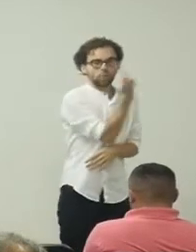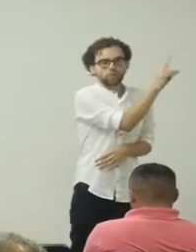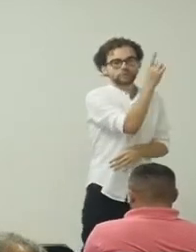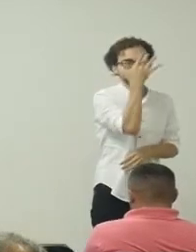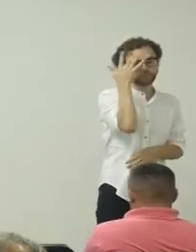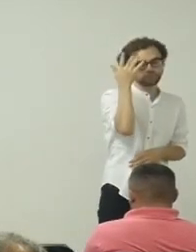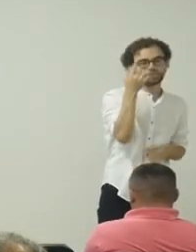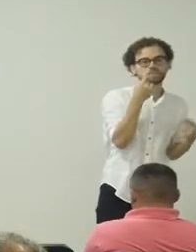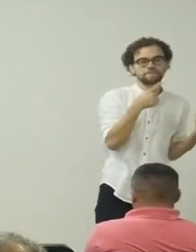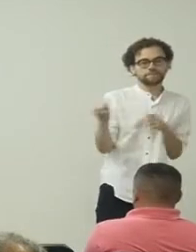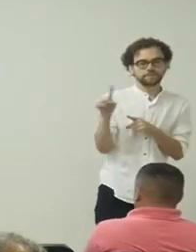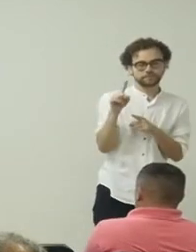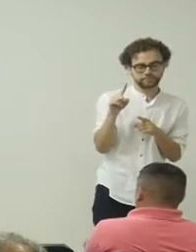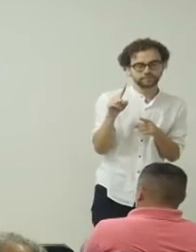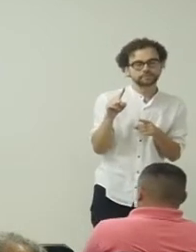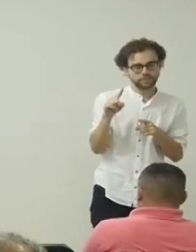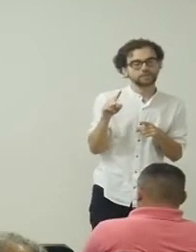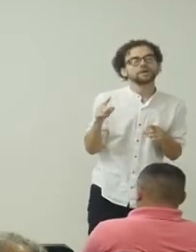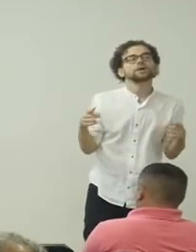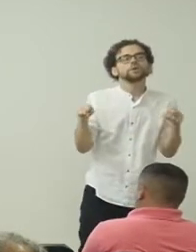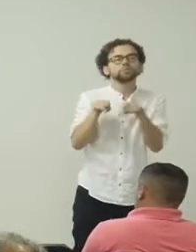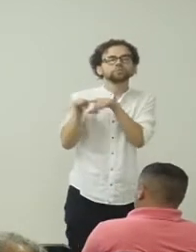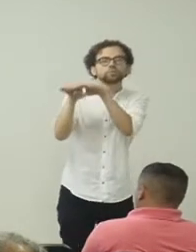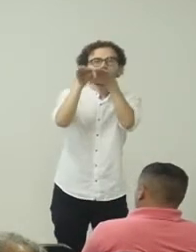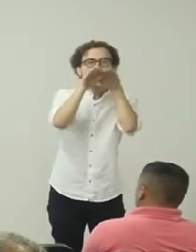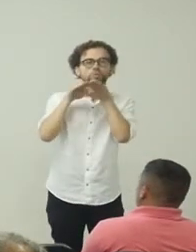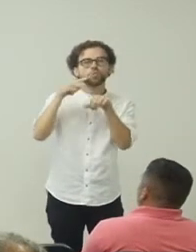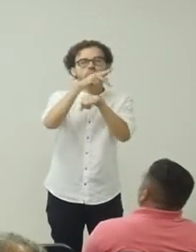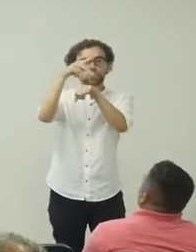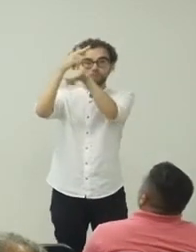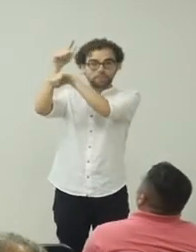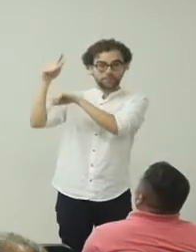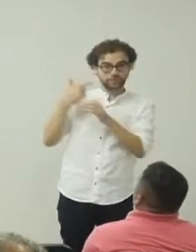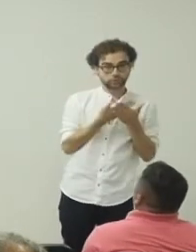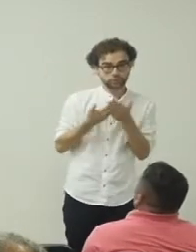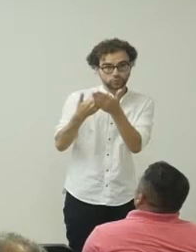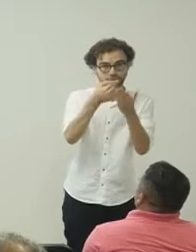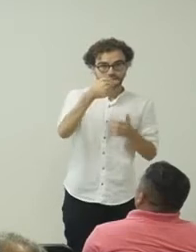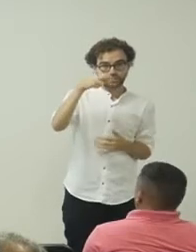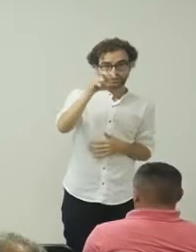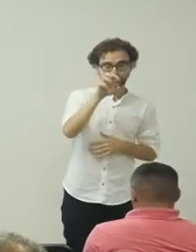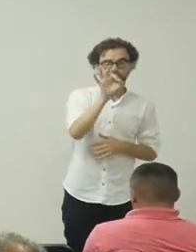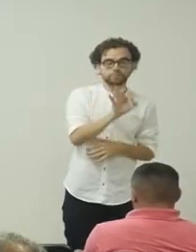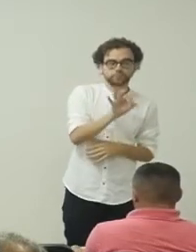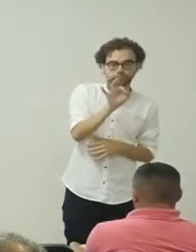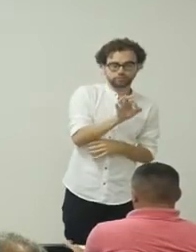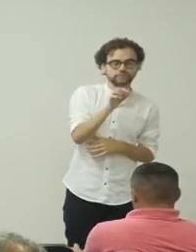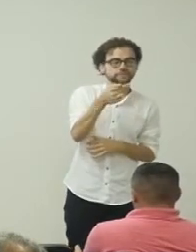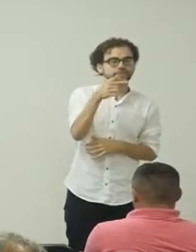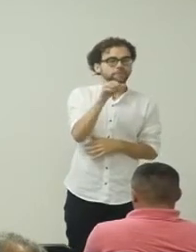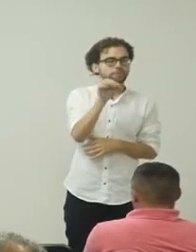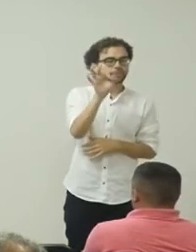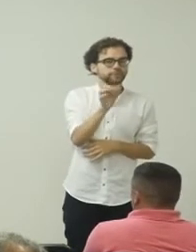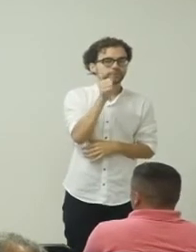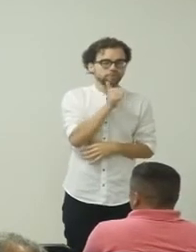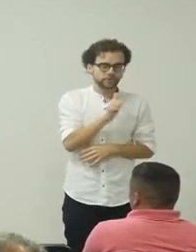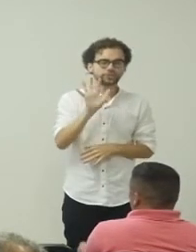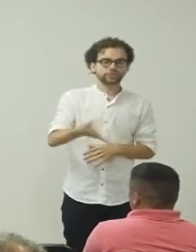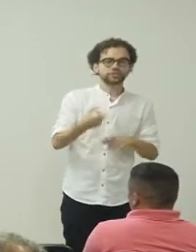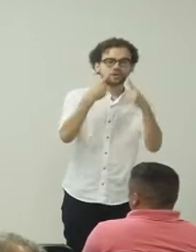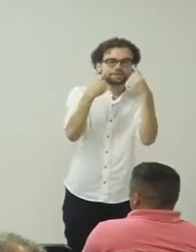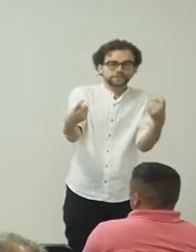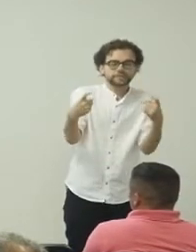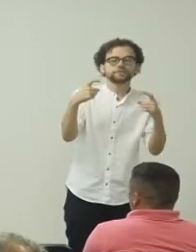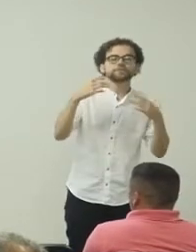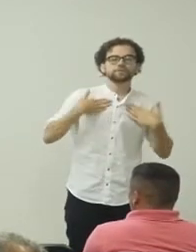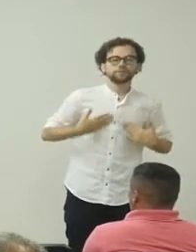vidas. Ao mesmo tempo, alguns estudos nacionais mostram que até 70% das mulheres já foram vítimas de violência física ou sexual